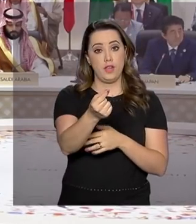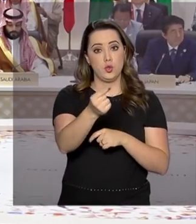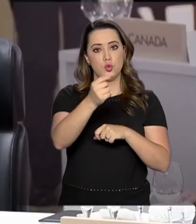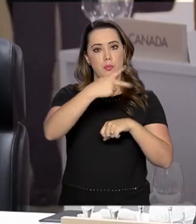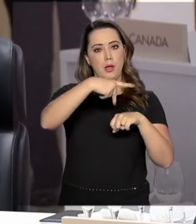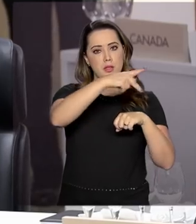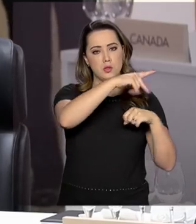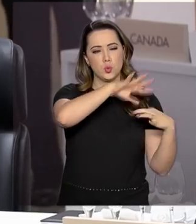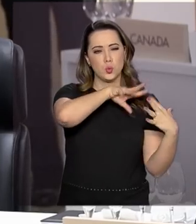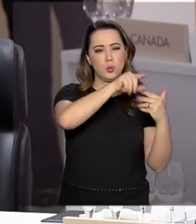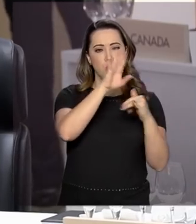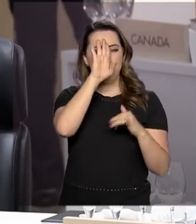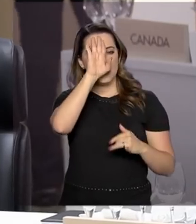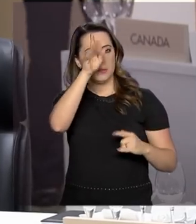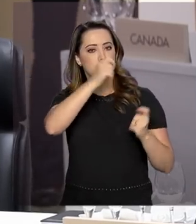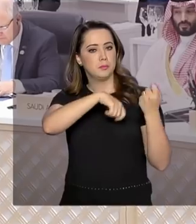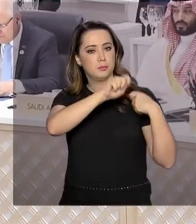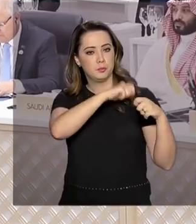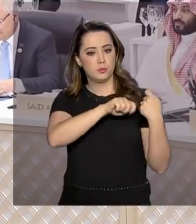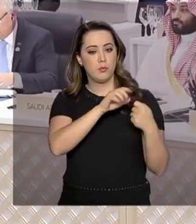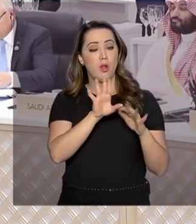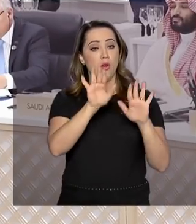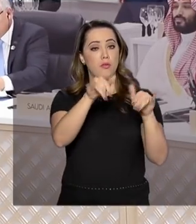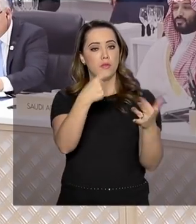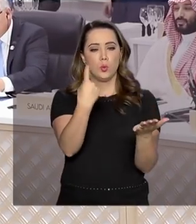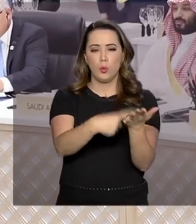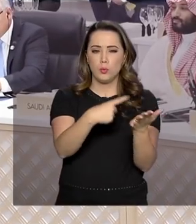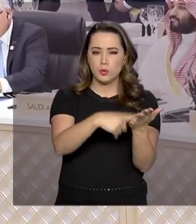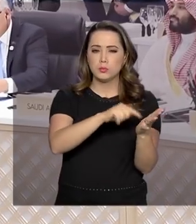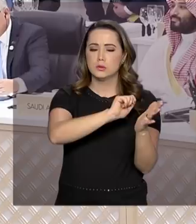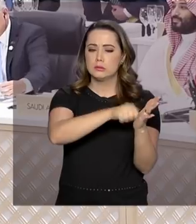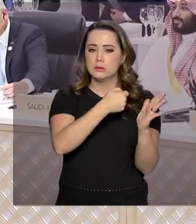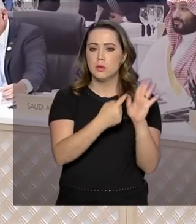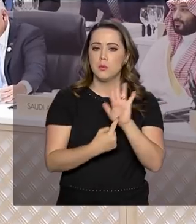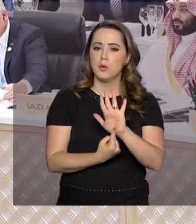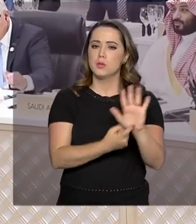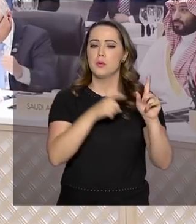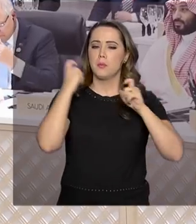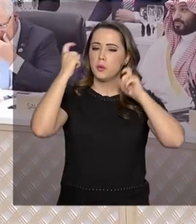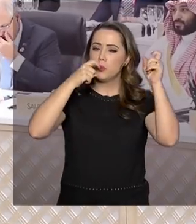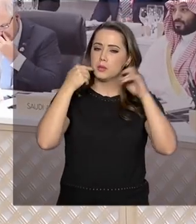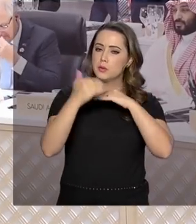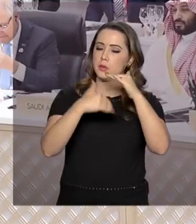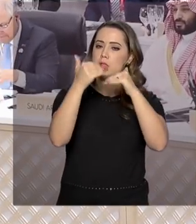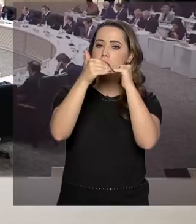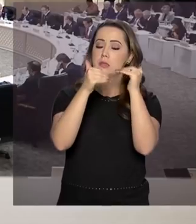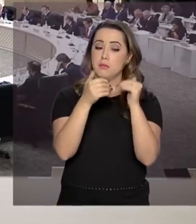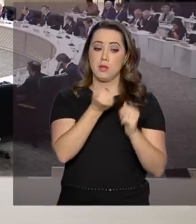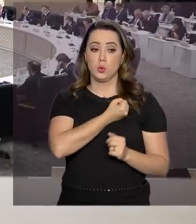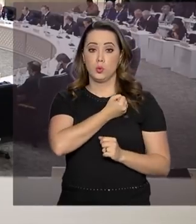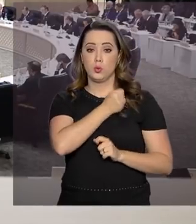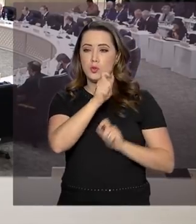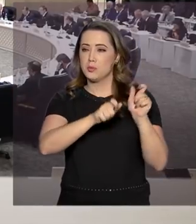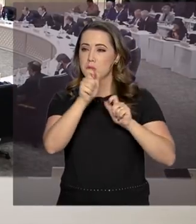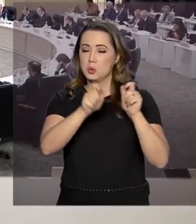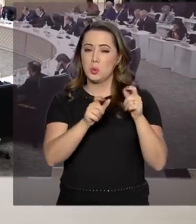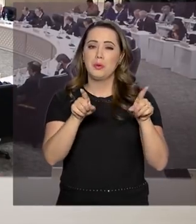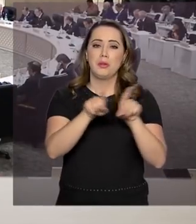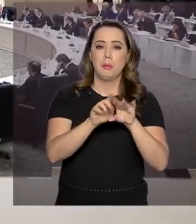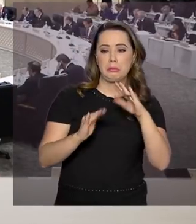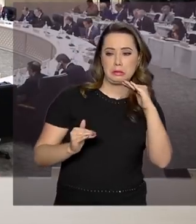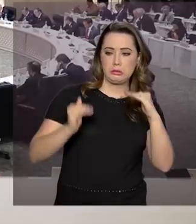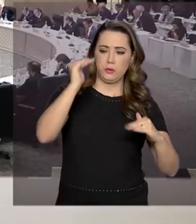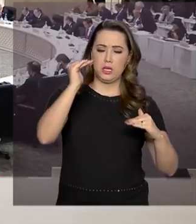do mundo. No final, um documento que aponta preocupação com o crescimento demográfico, desigualdade de